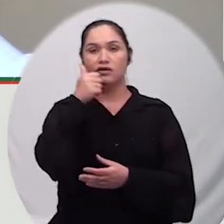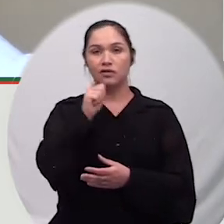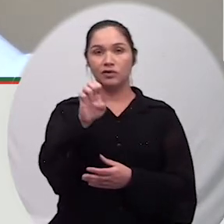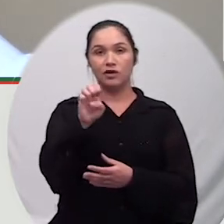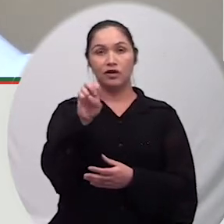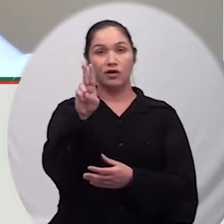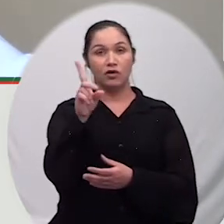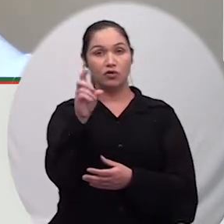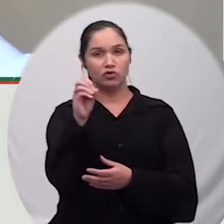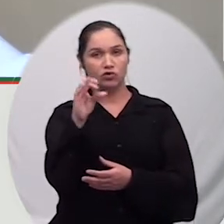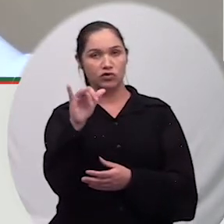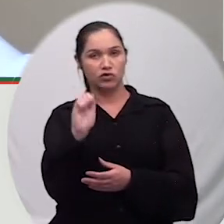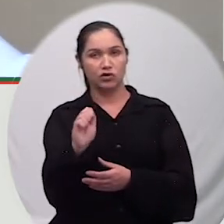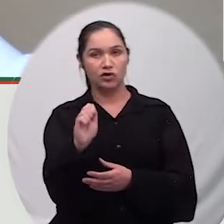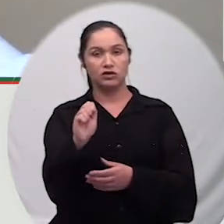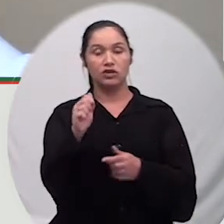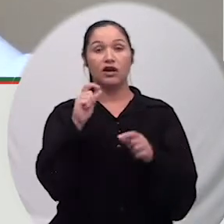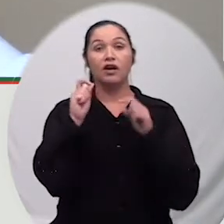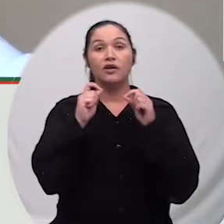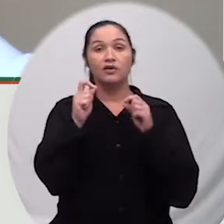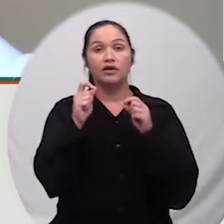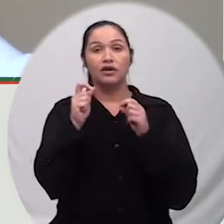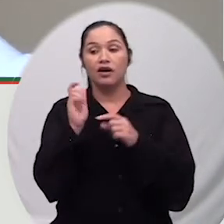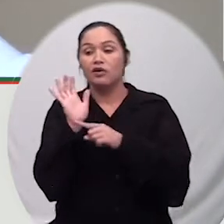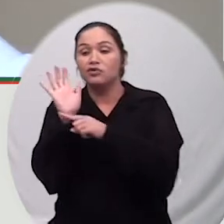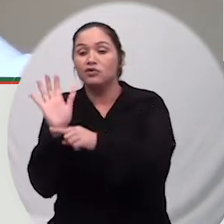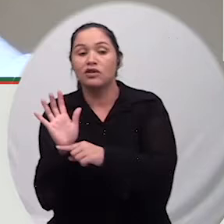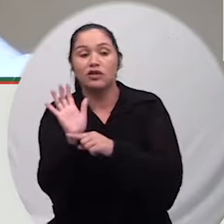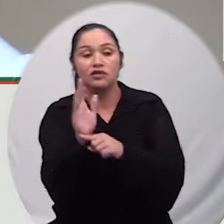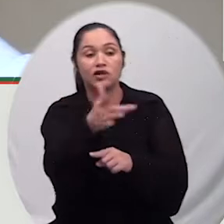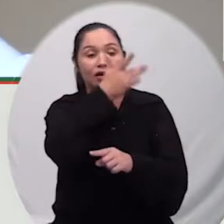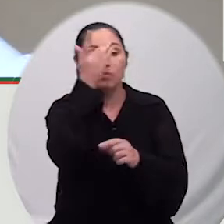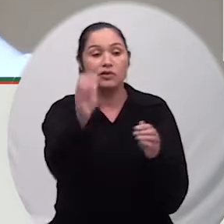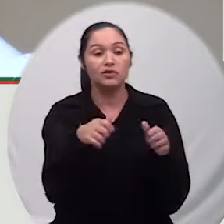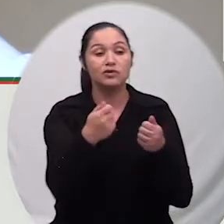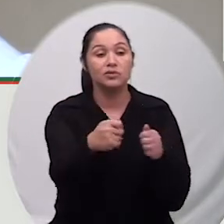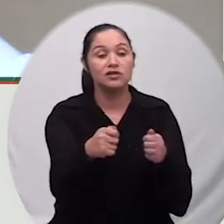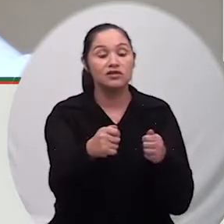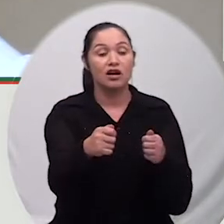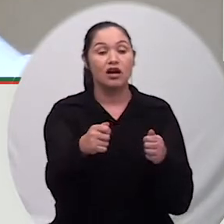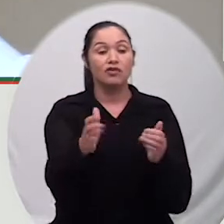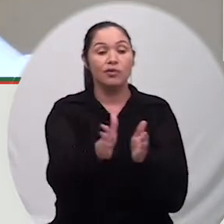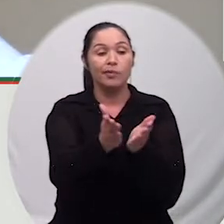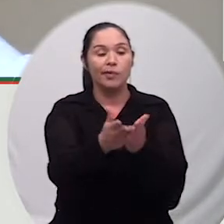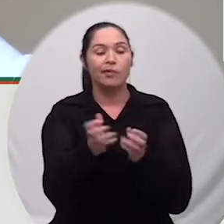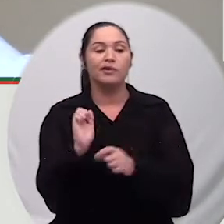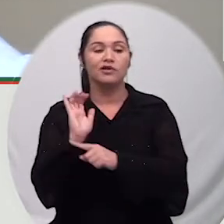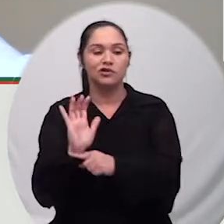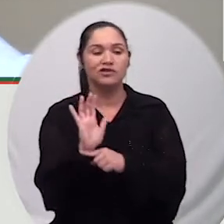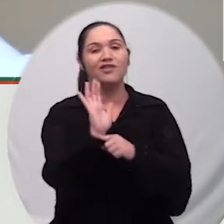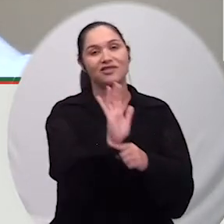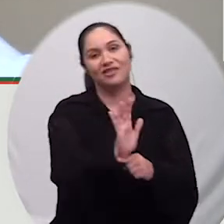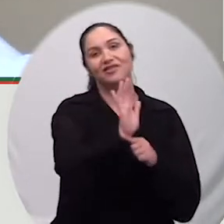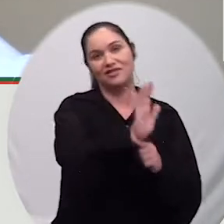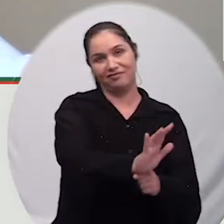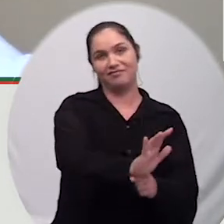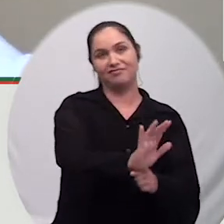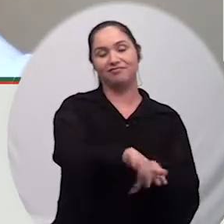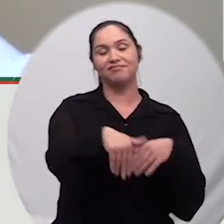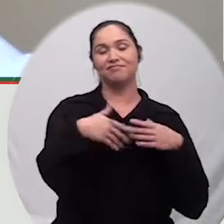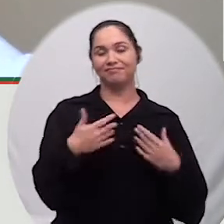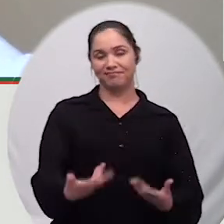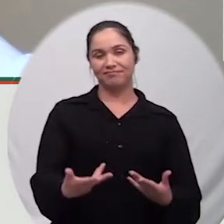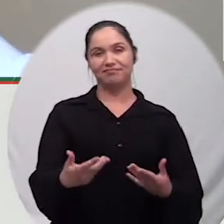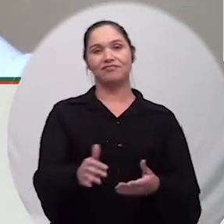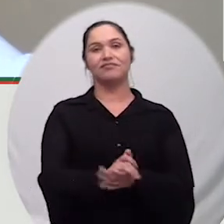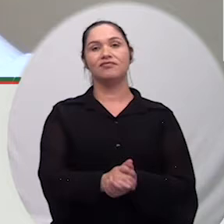mais necessitadas, fazendo bem, se colocando a serviço e à disposição dos menos favorecidos.